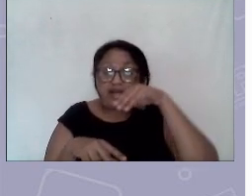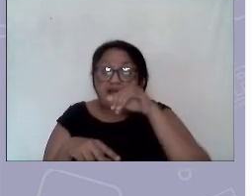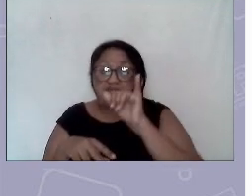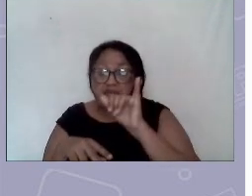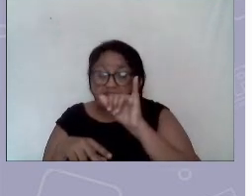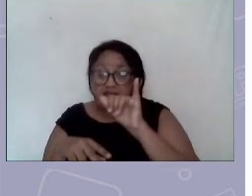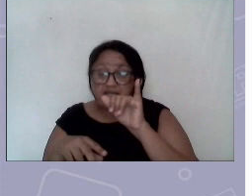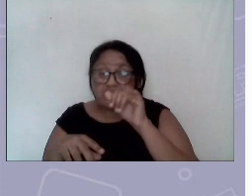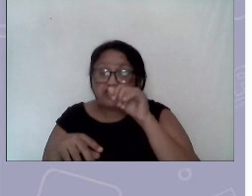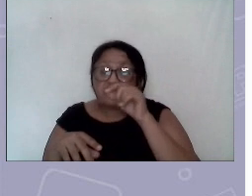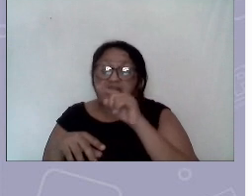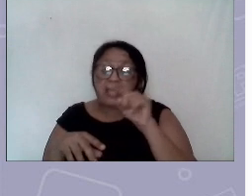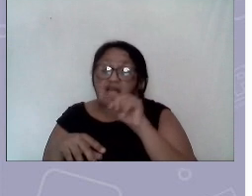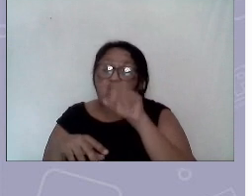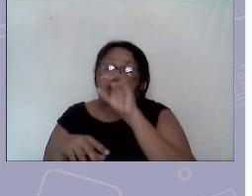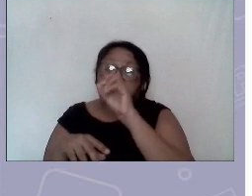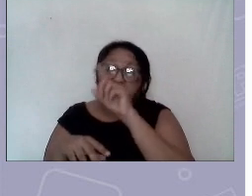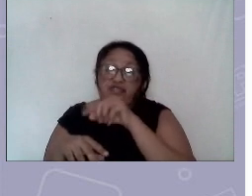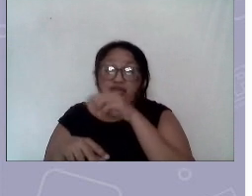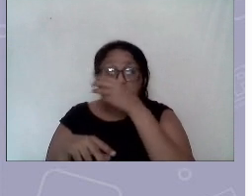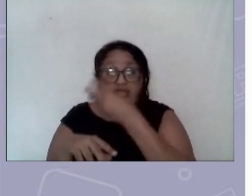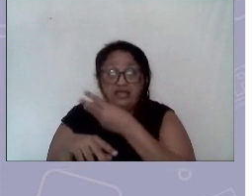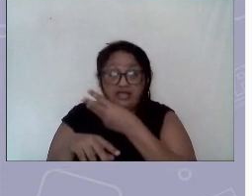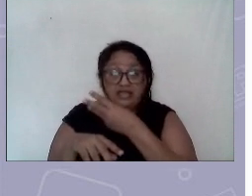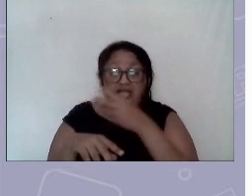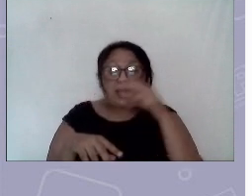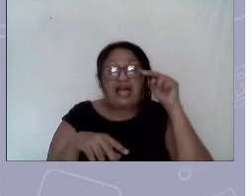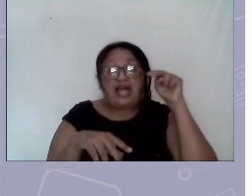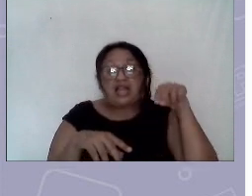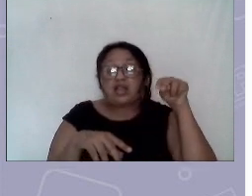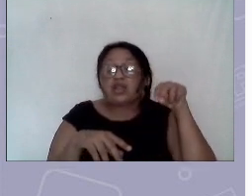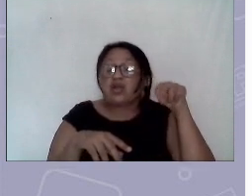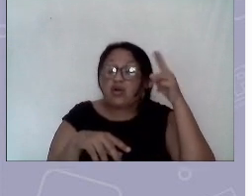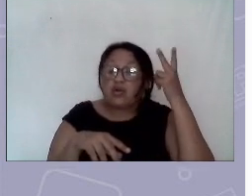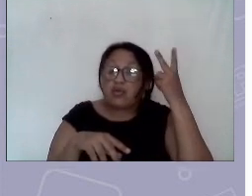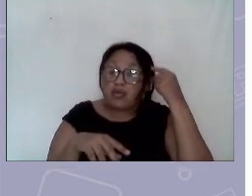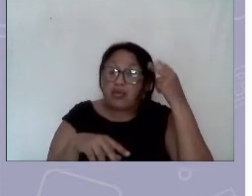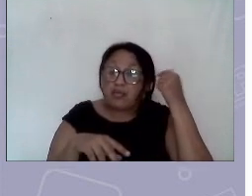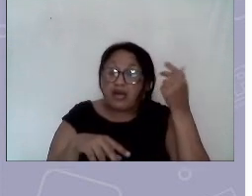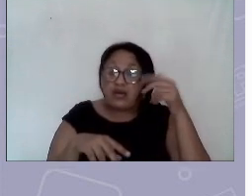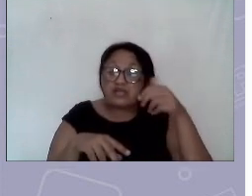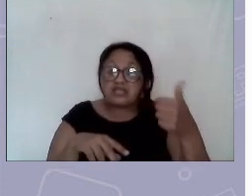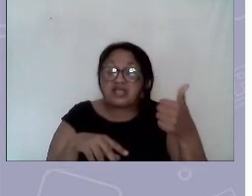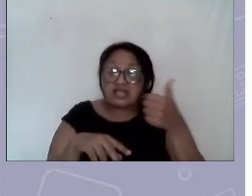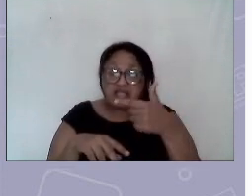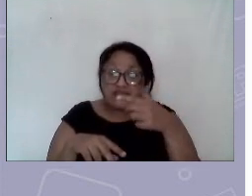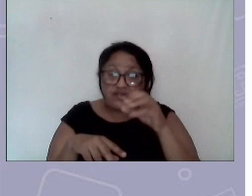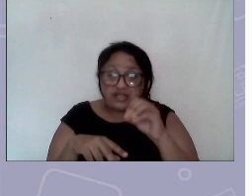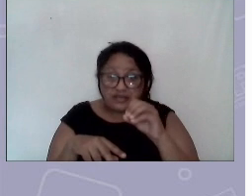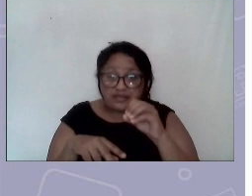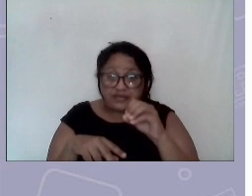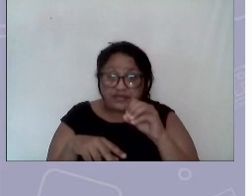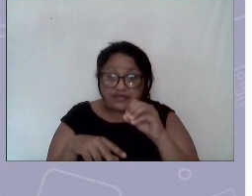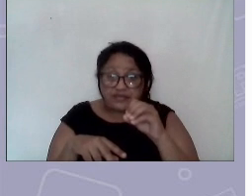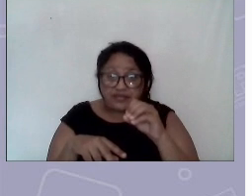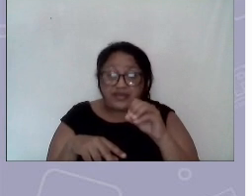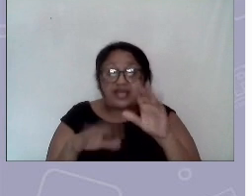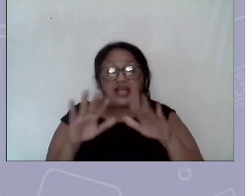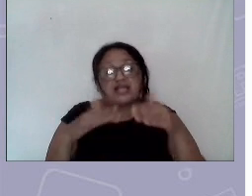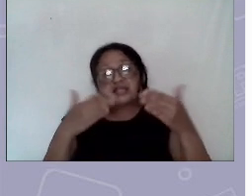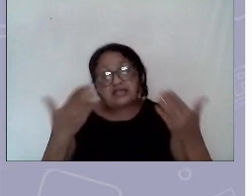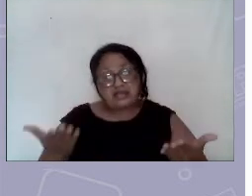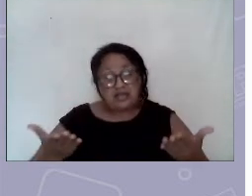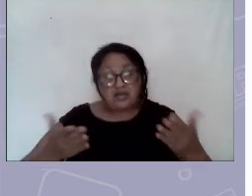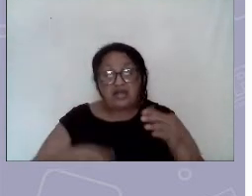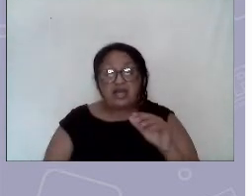mi vale 0,3 a normal vale 120 está apertadinho aqui nesse espaço mas tudo bem então portanto